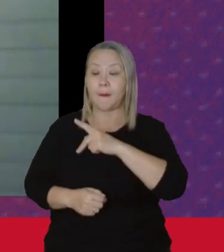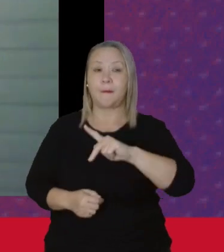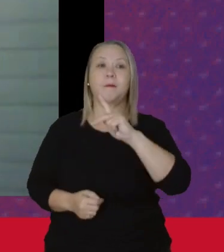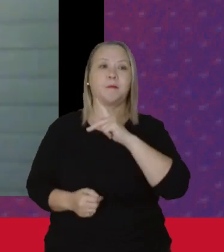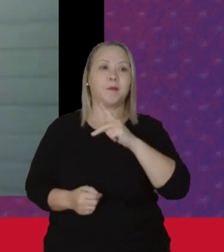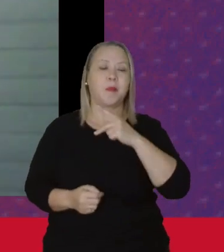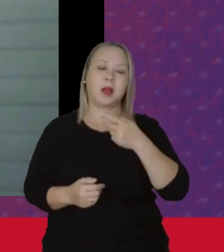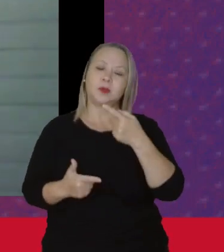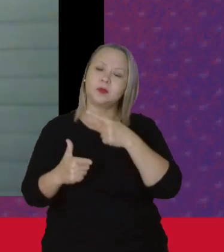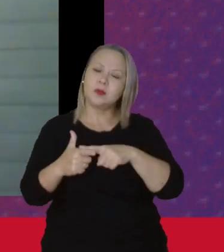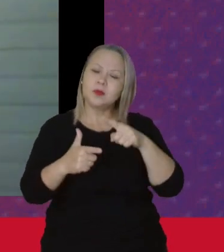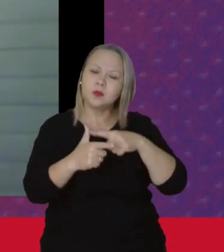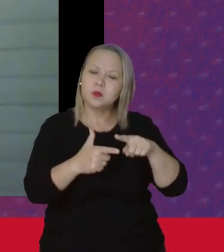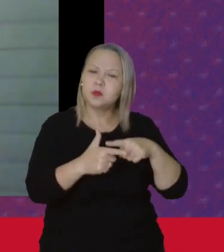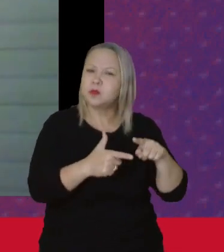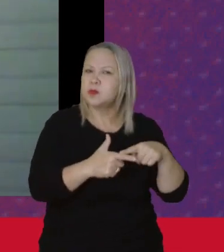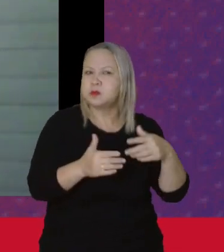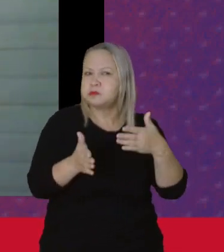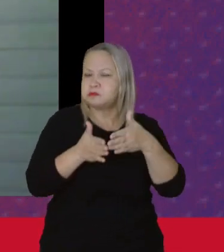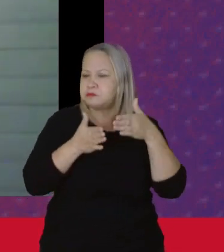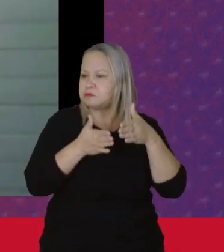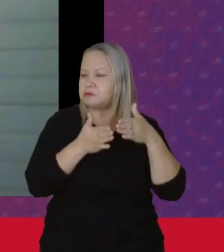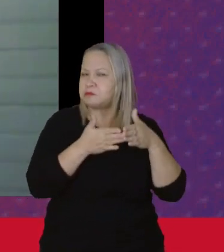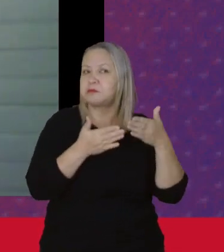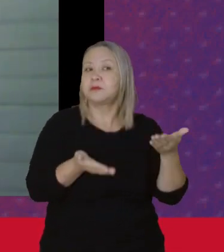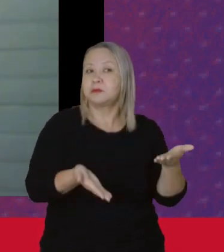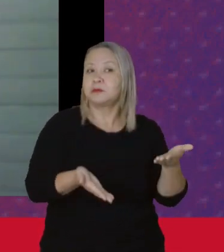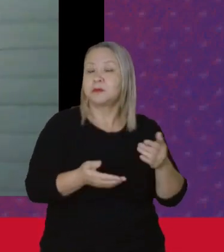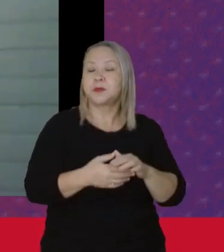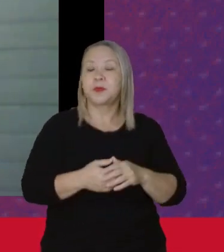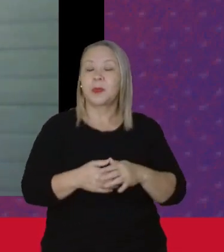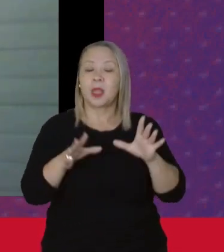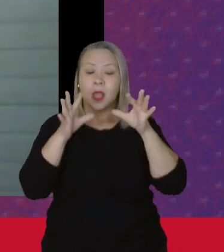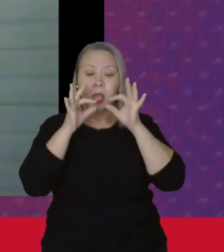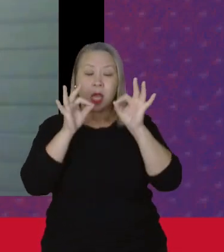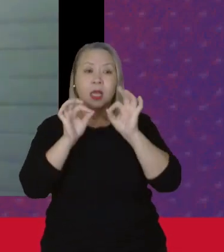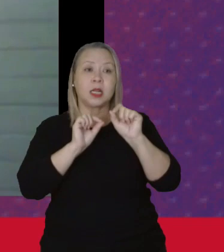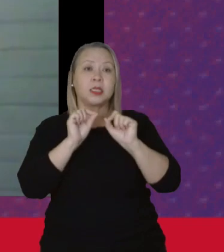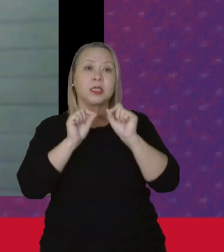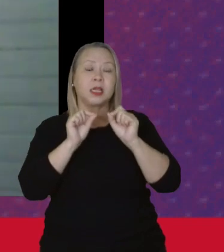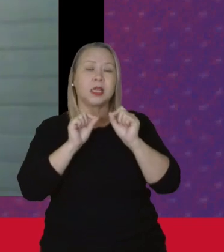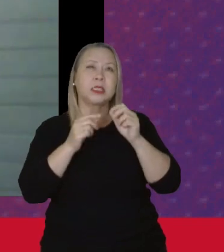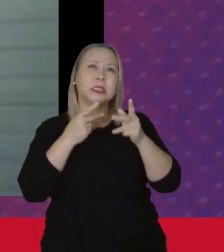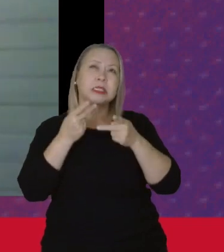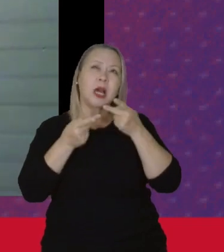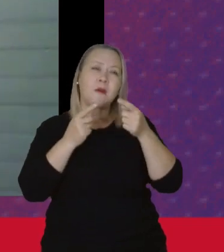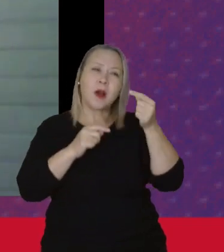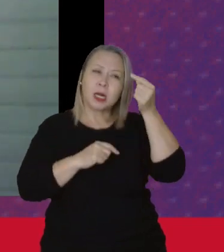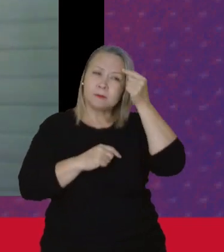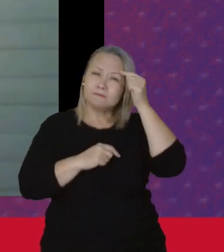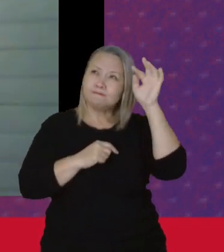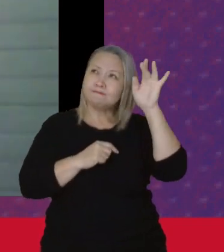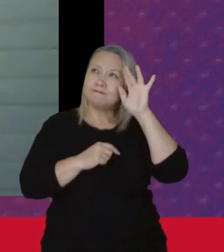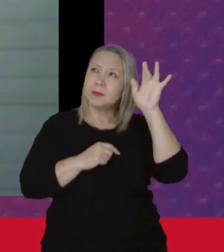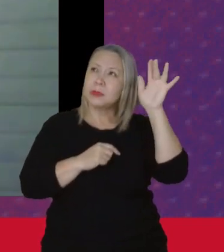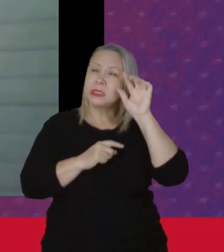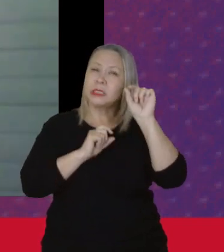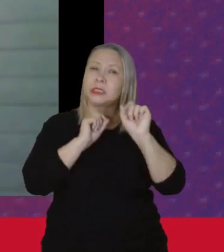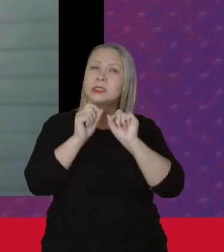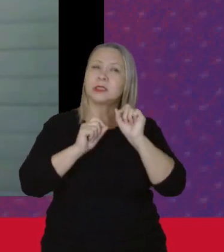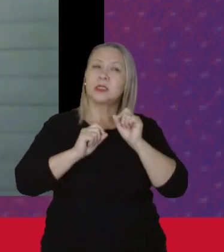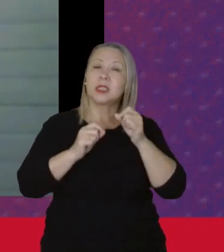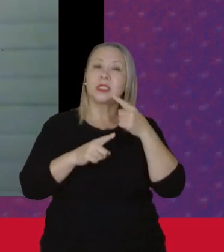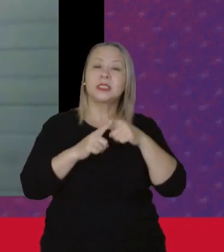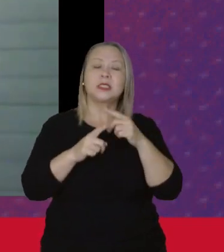suas demandas. E é muito interessante, né? A Eliane estava falando, eu estava pensando, porque você